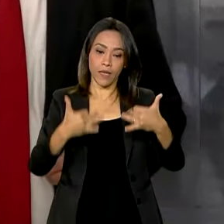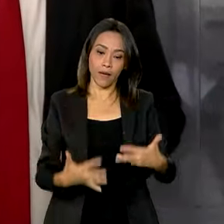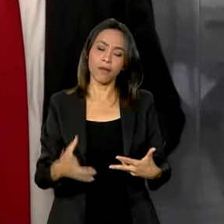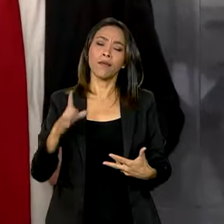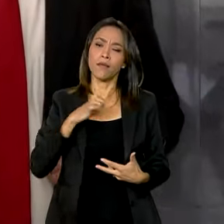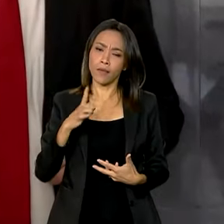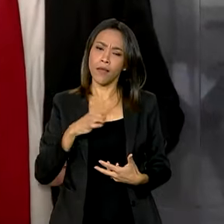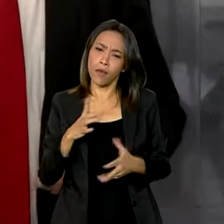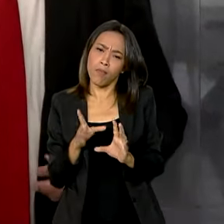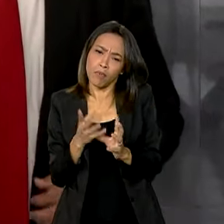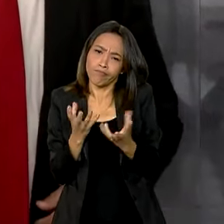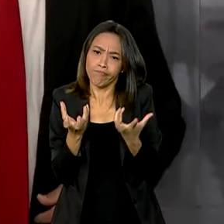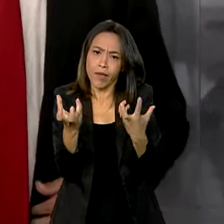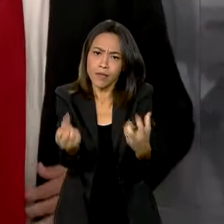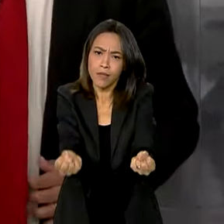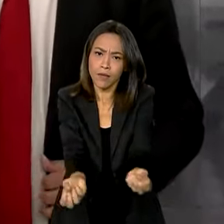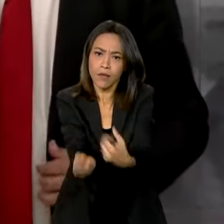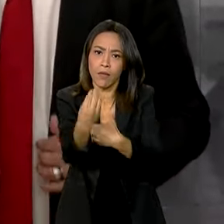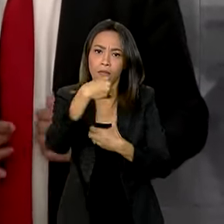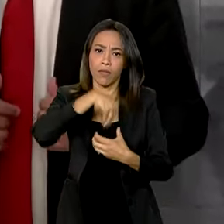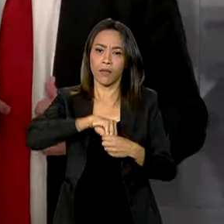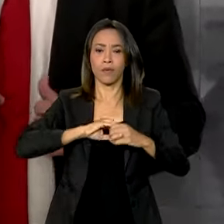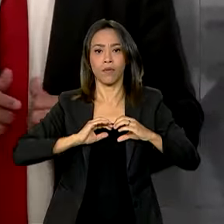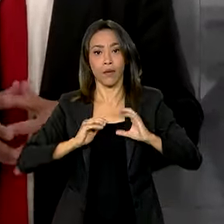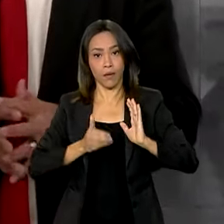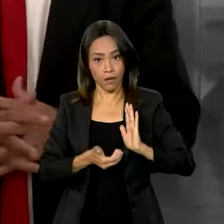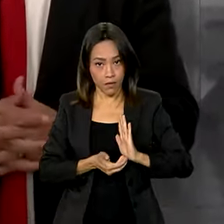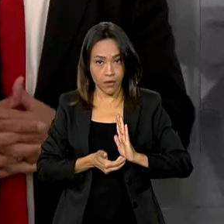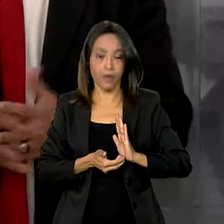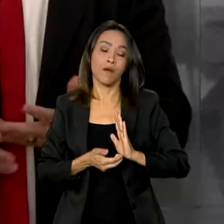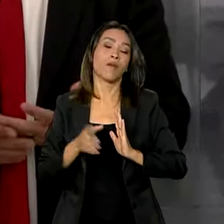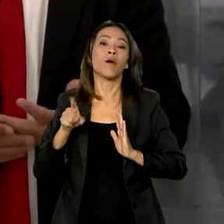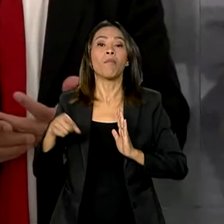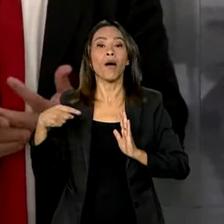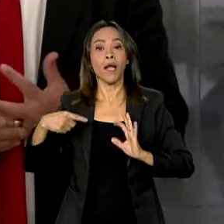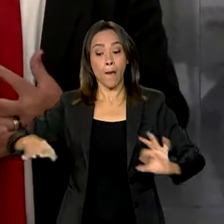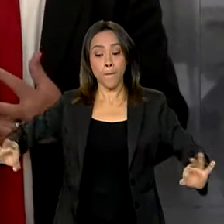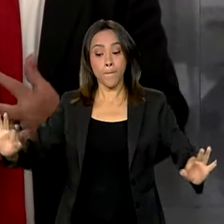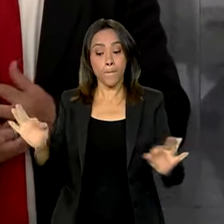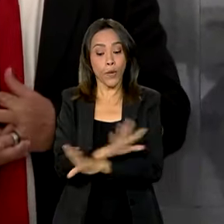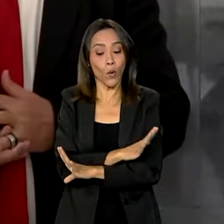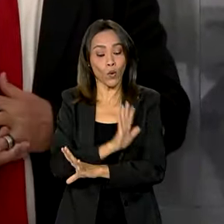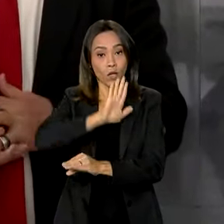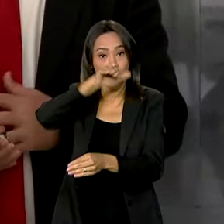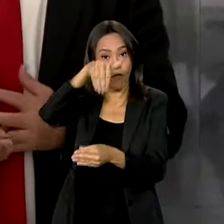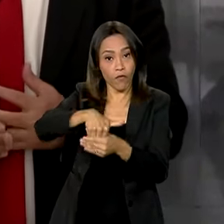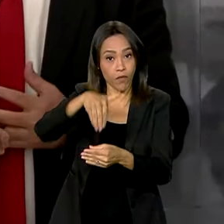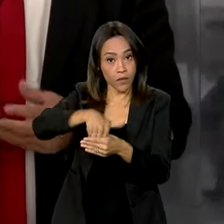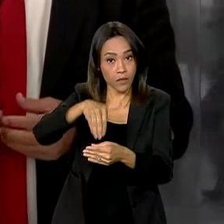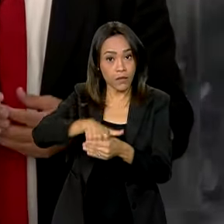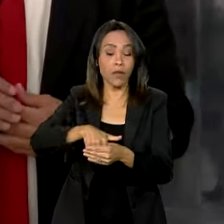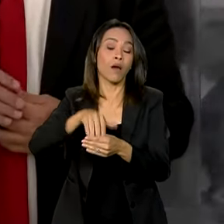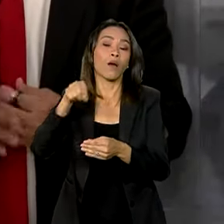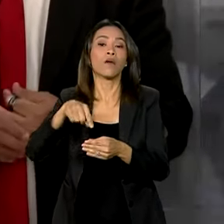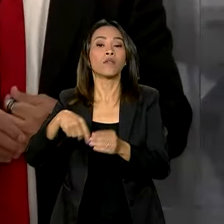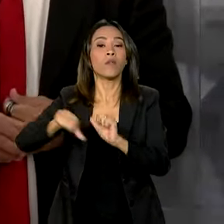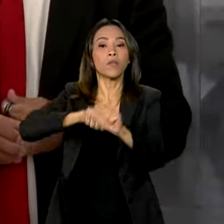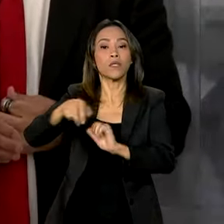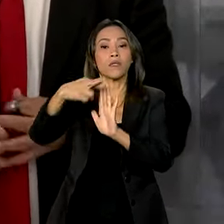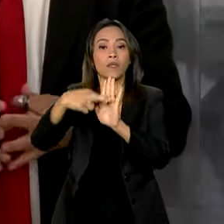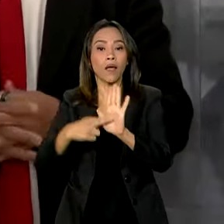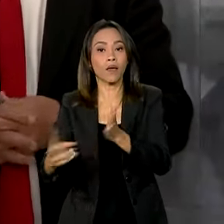dos Deputados para concluir a votação da regulação da reforma tributária até o prazo das